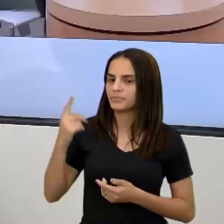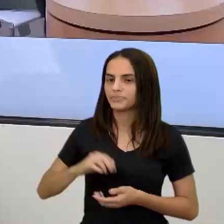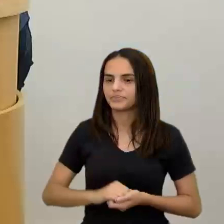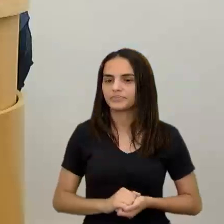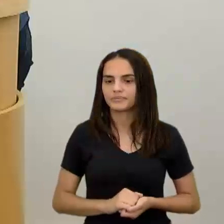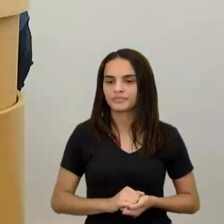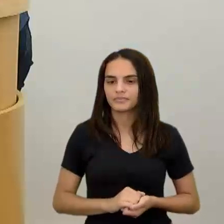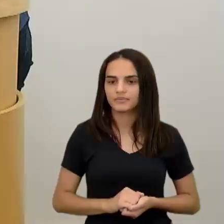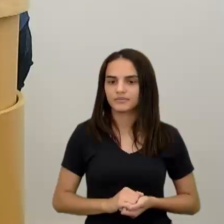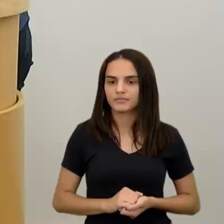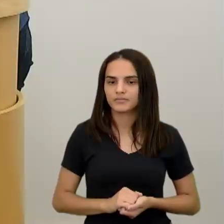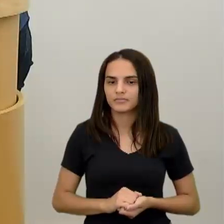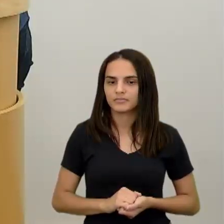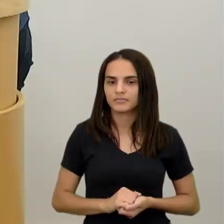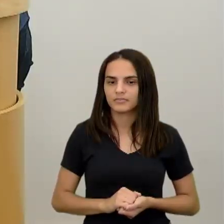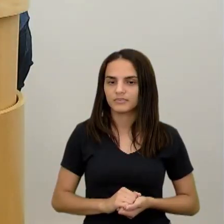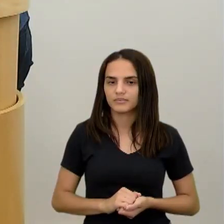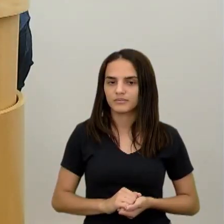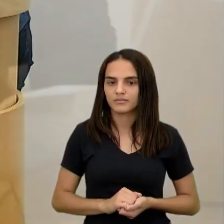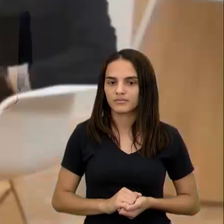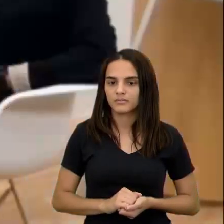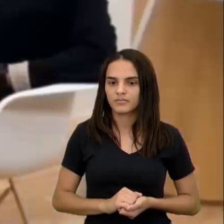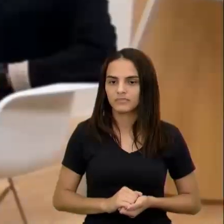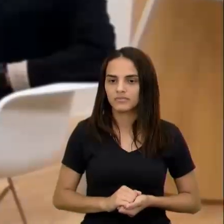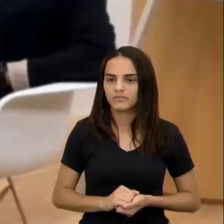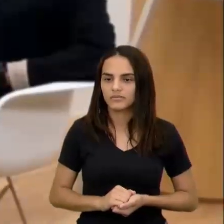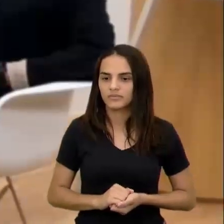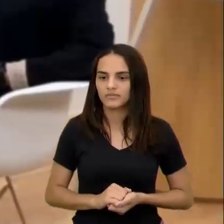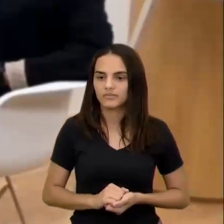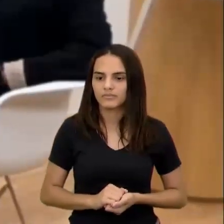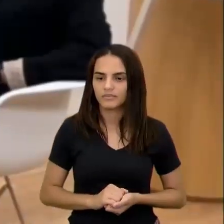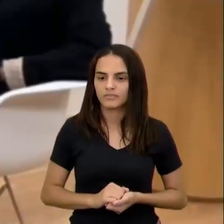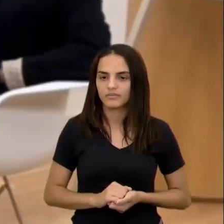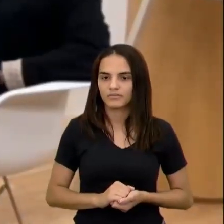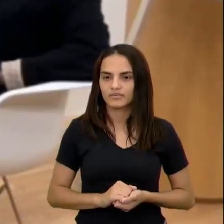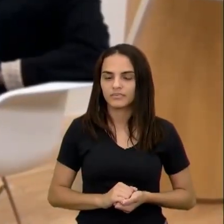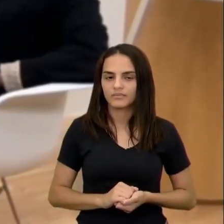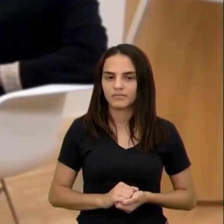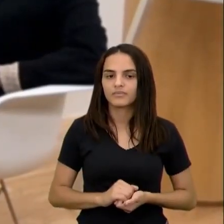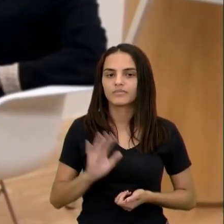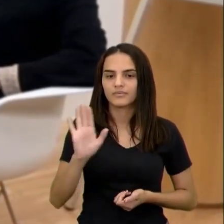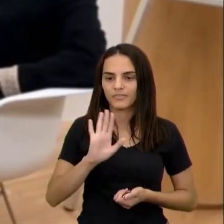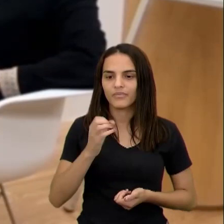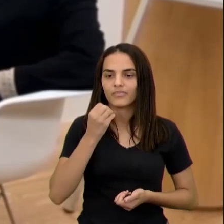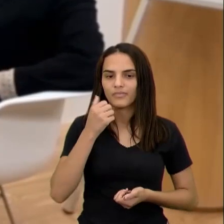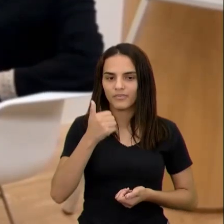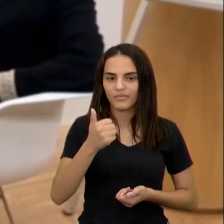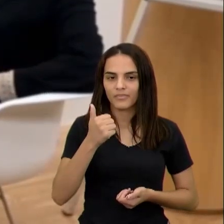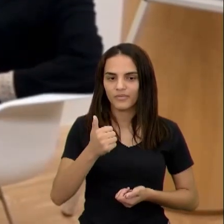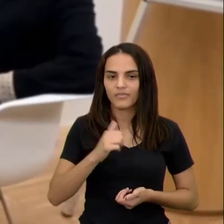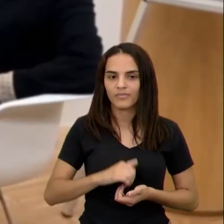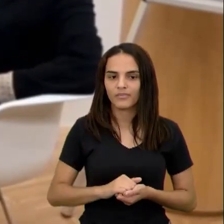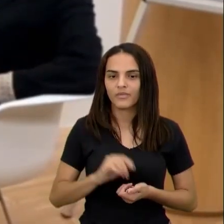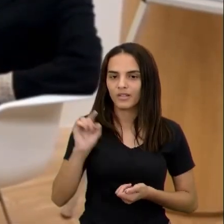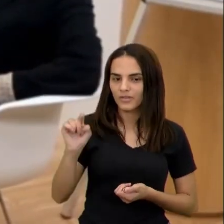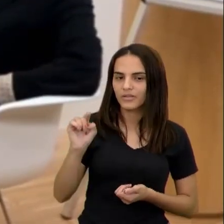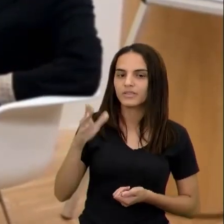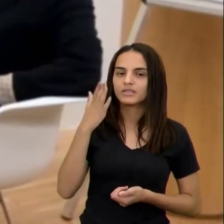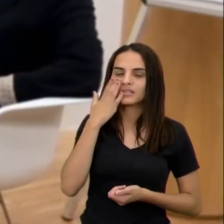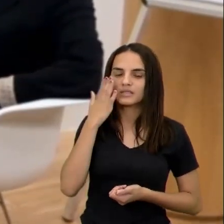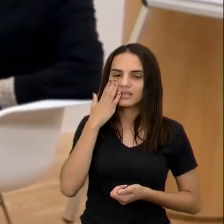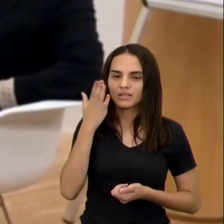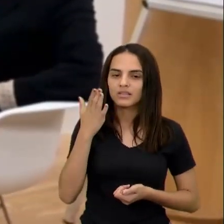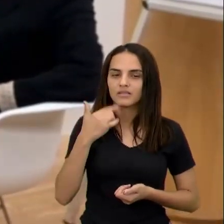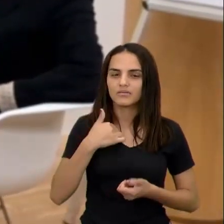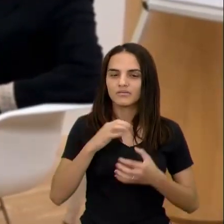por gentileza. Viviane, tudo bem? Tudo bem, e você? Tudo bem também. Você sabe que a nossa vaga